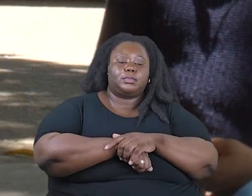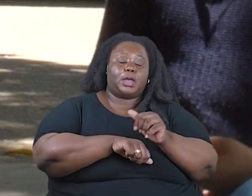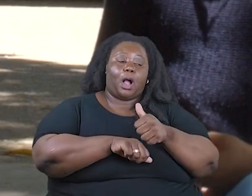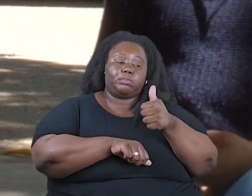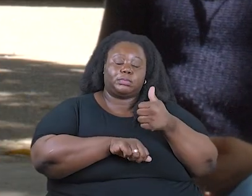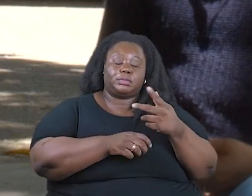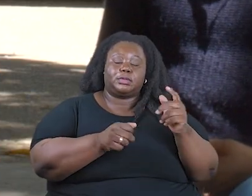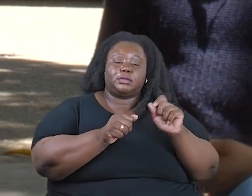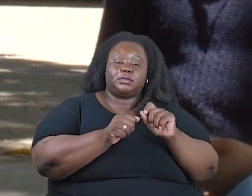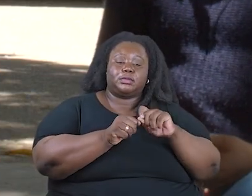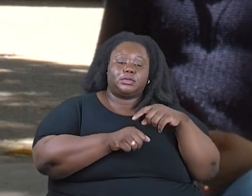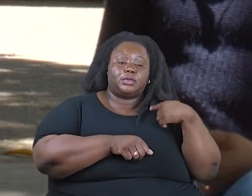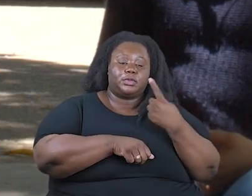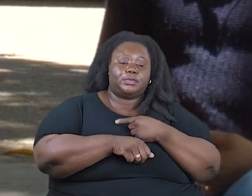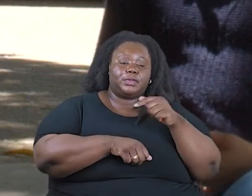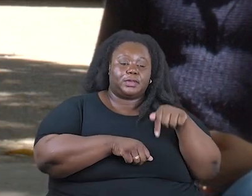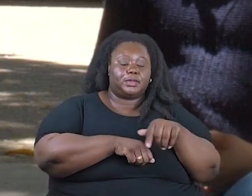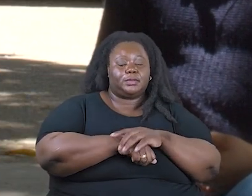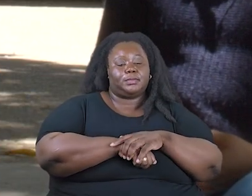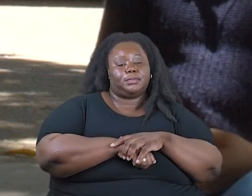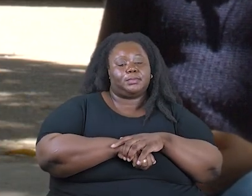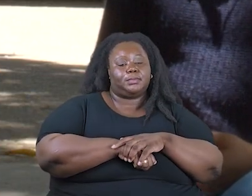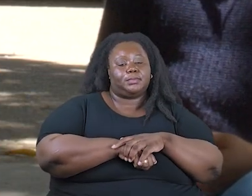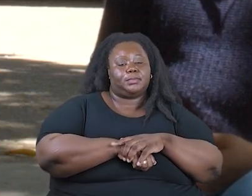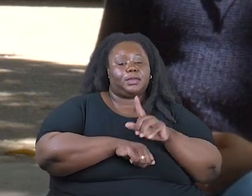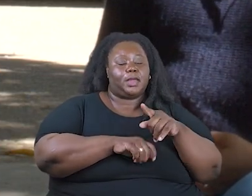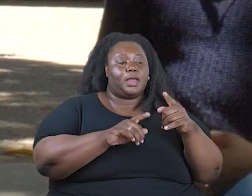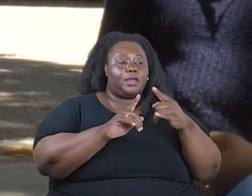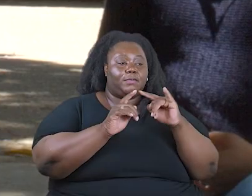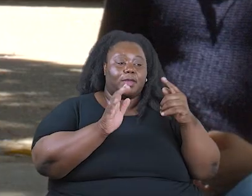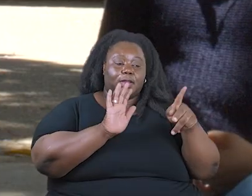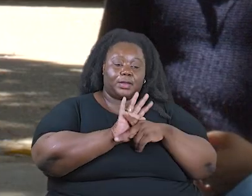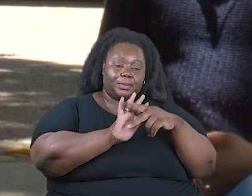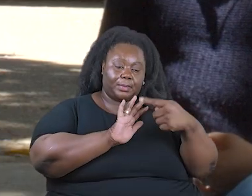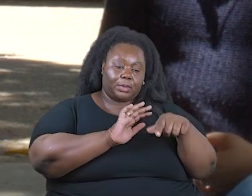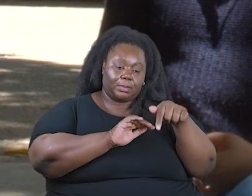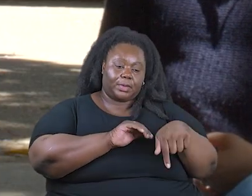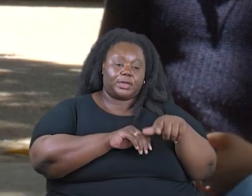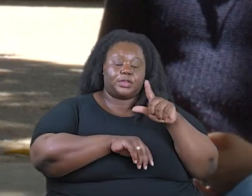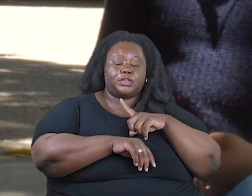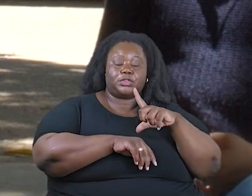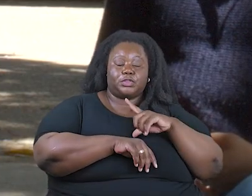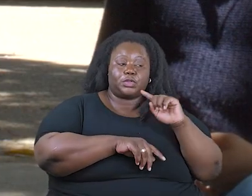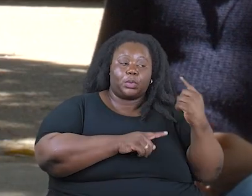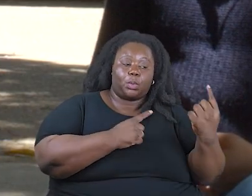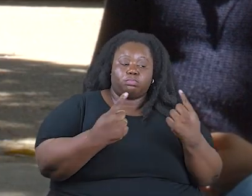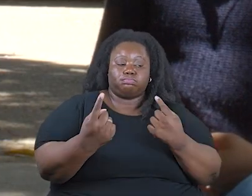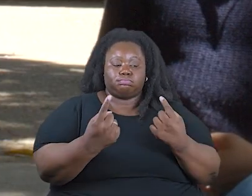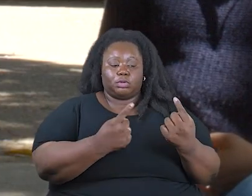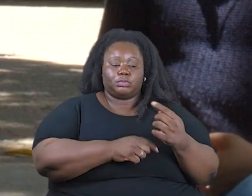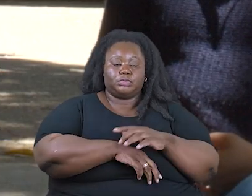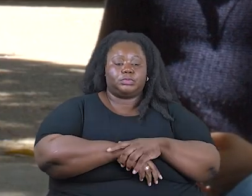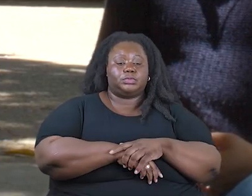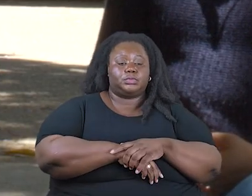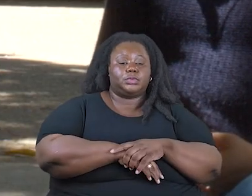as primeiras feiras que a gente fez aqui eram feiras locais, que tinha um ou